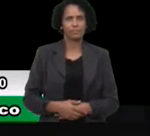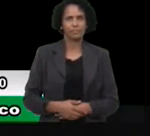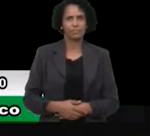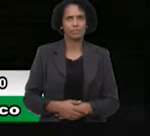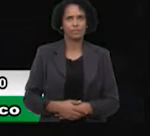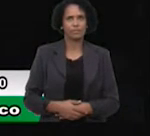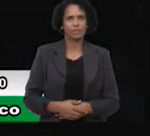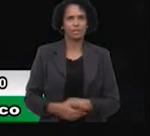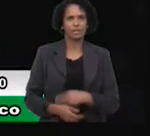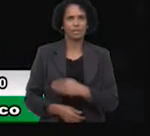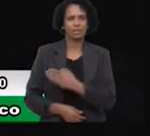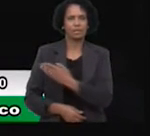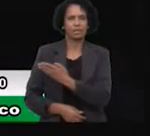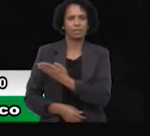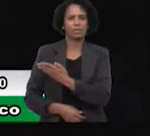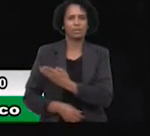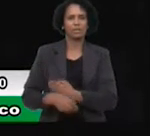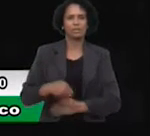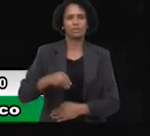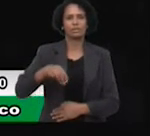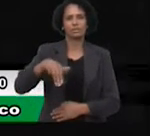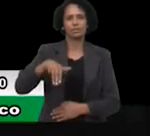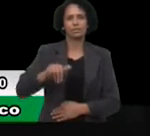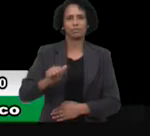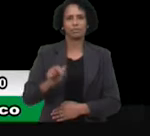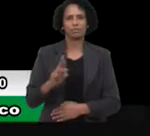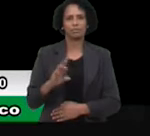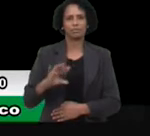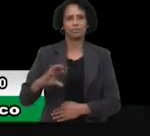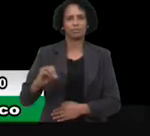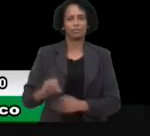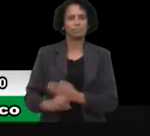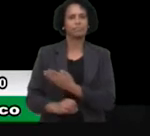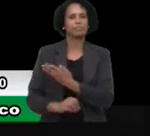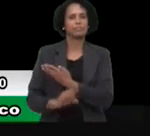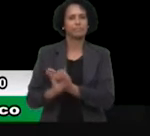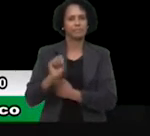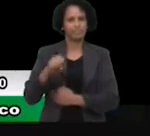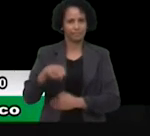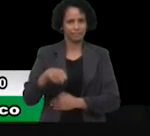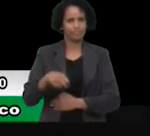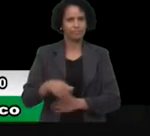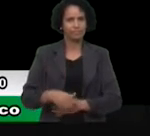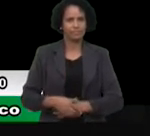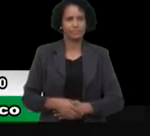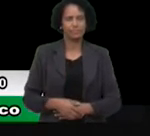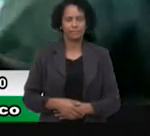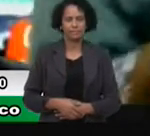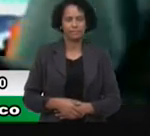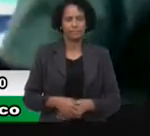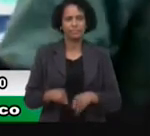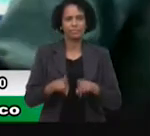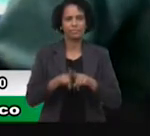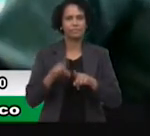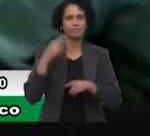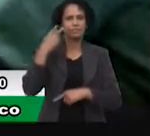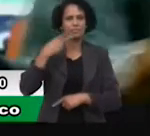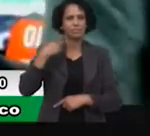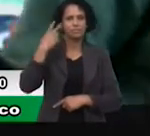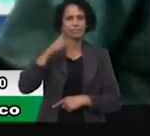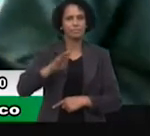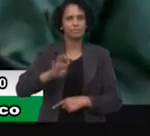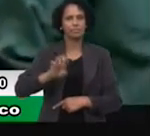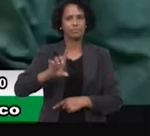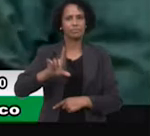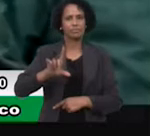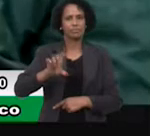Voto sim, Ricardo. Registrado o voto sim do voto sim do nobre vereador Márcio Maurício Guiz. Nobre vereador Pelé da Cândida, como vota, Vossa Excelência?